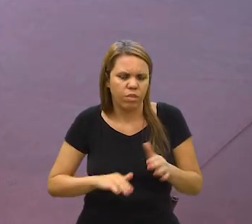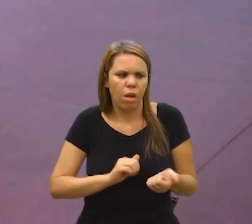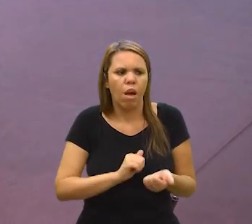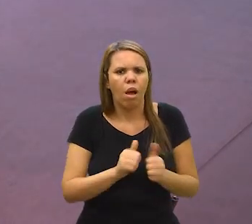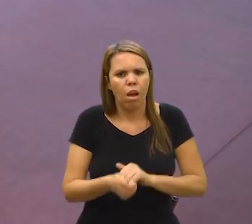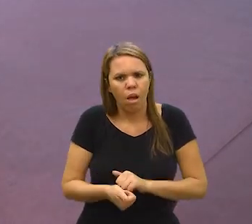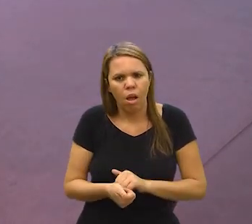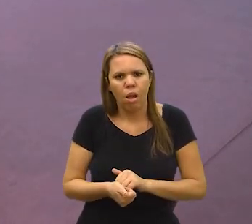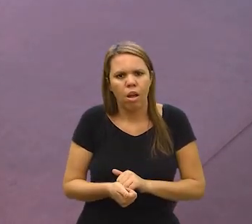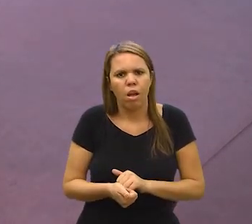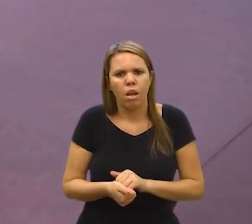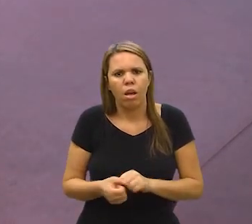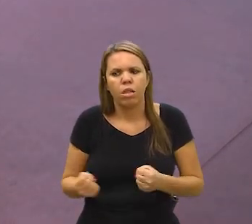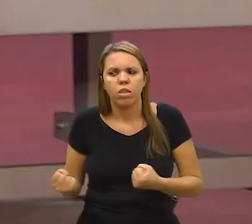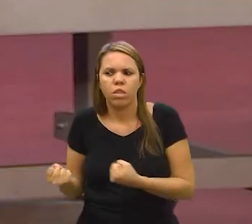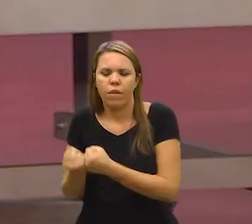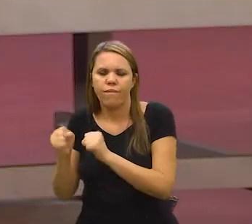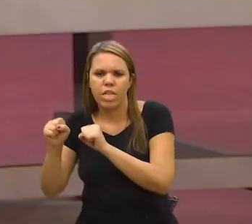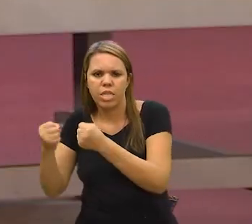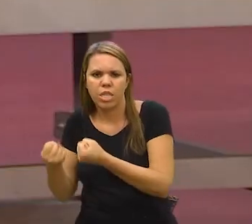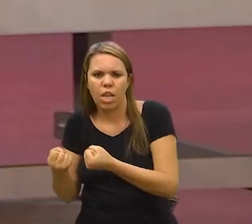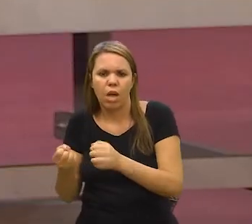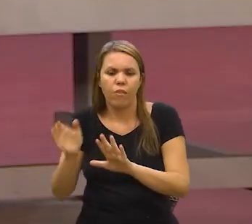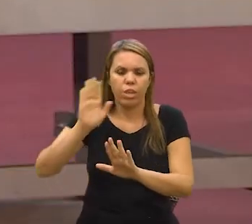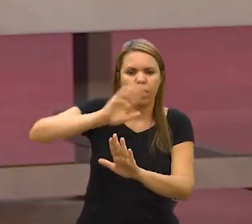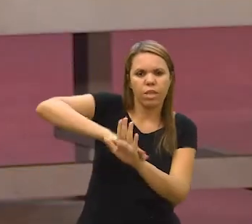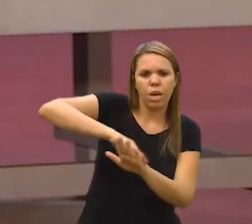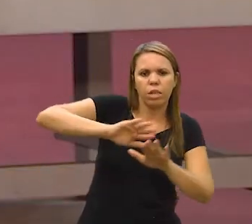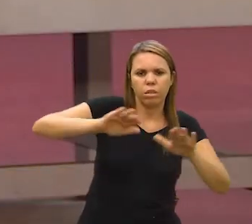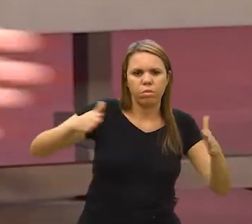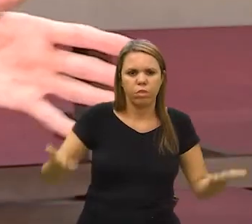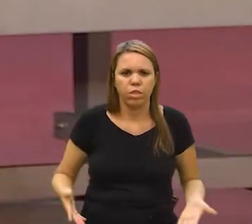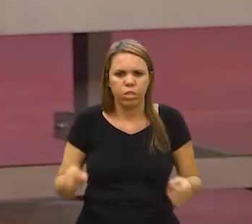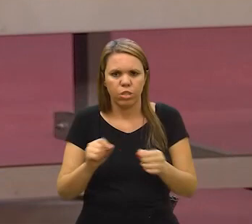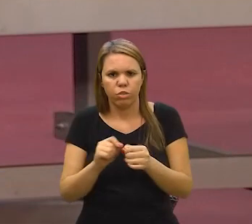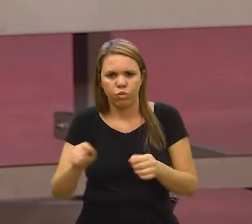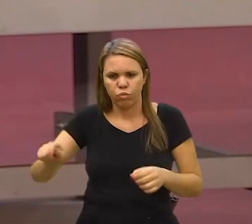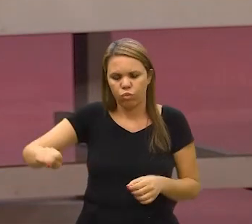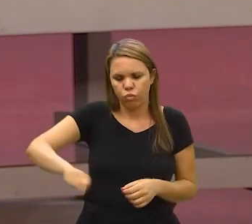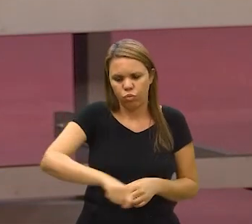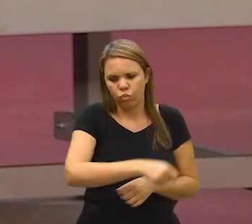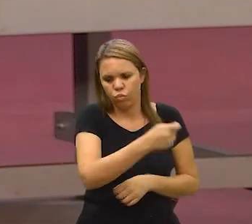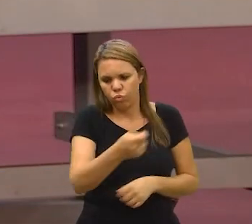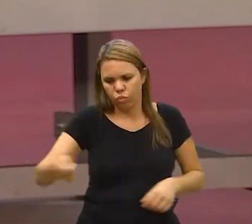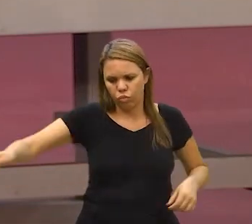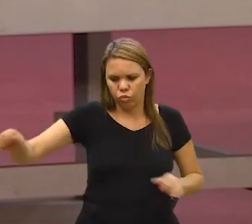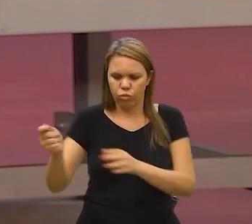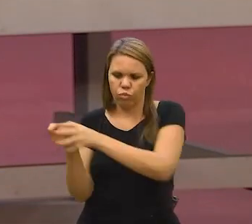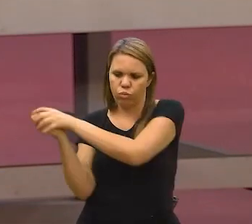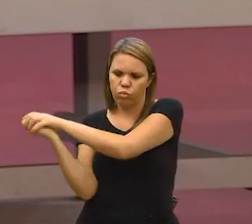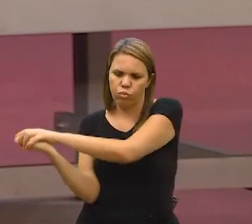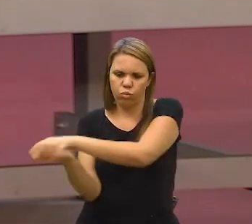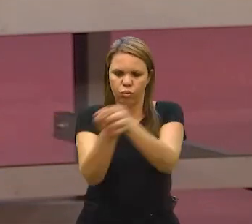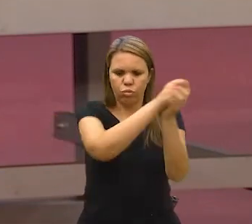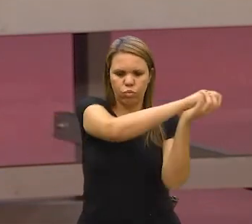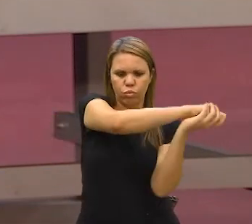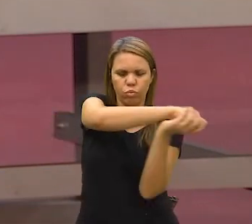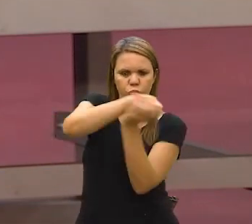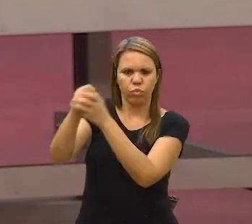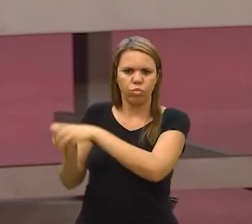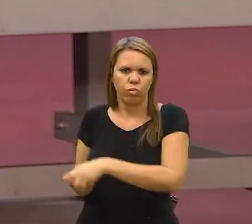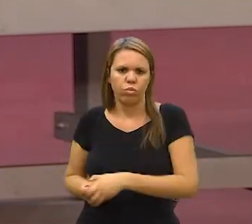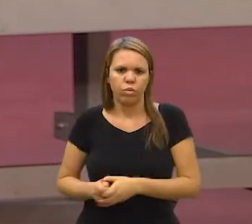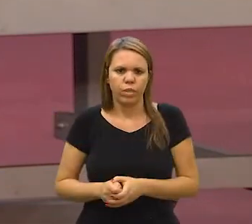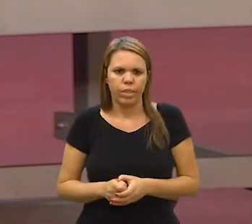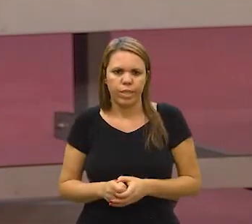tênis de mesa tem atletas que jogam no estilo defensivo, que literalmente vão para trás da mesa e que faz o que seria o slice no tênis, né? Que a gente fala que é o cato, o